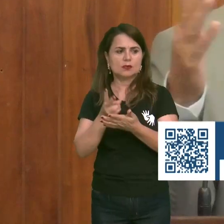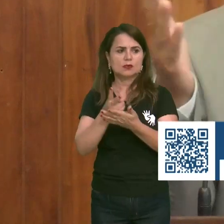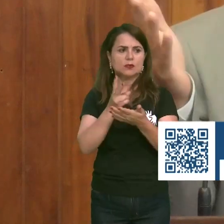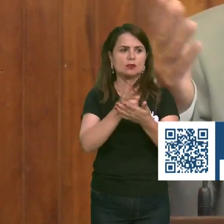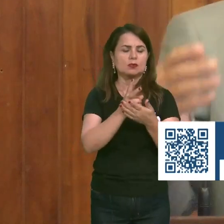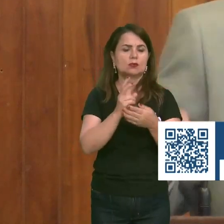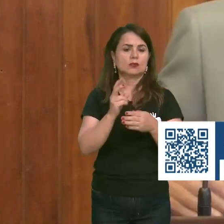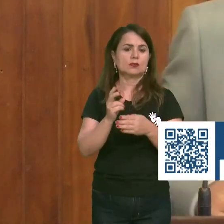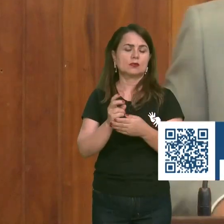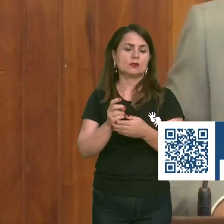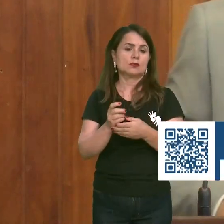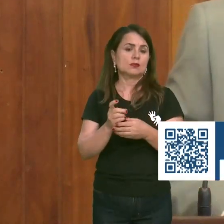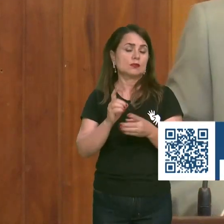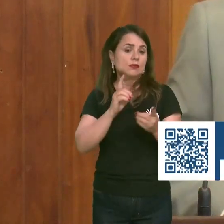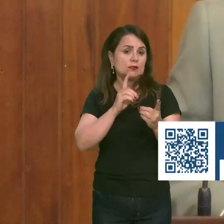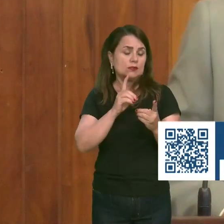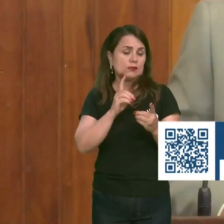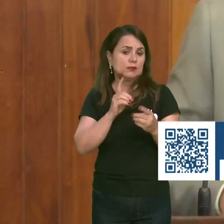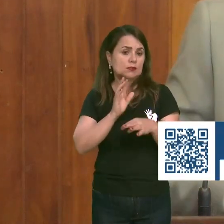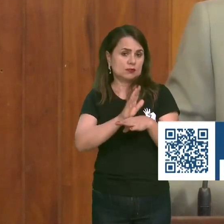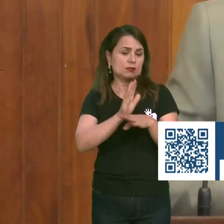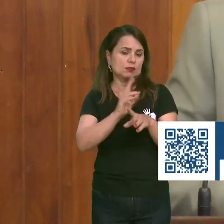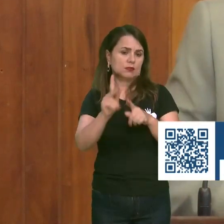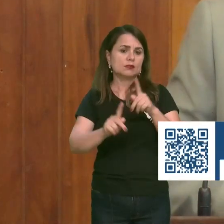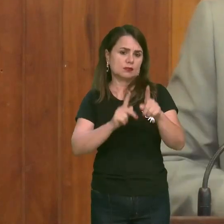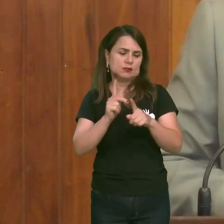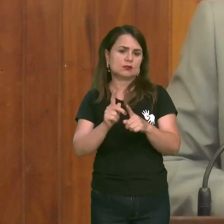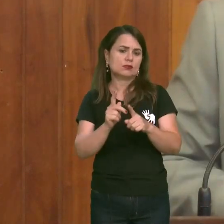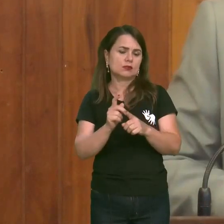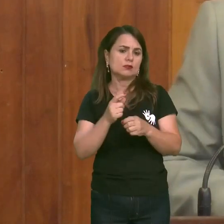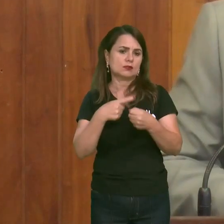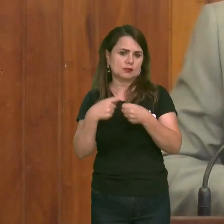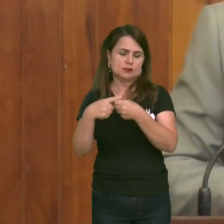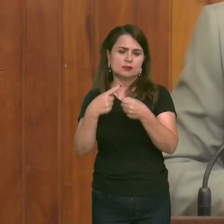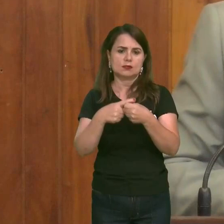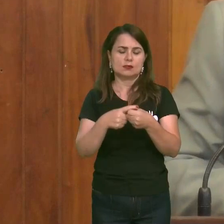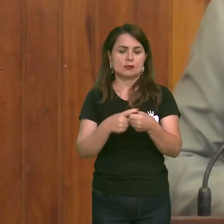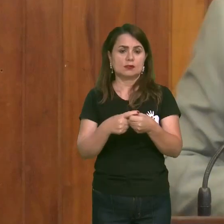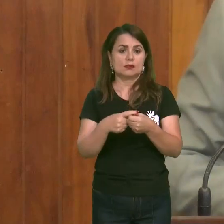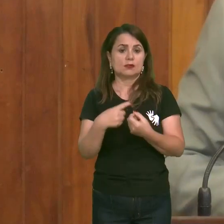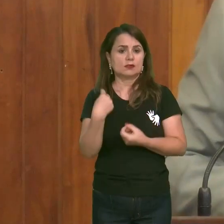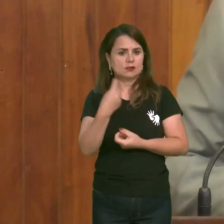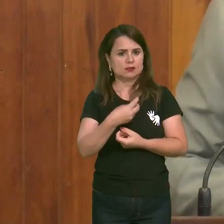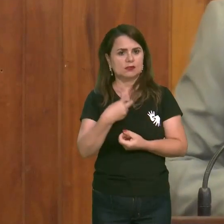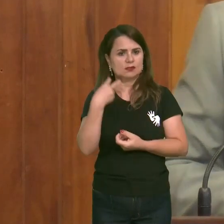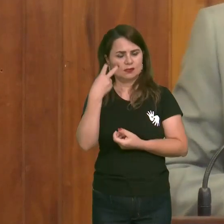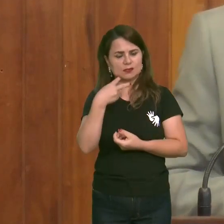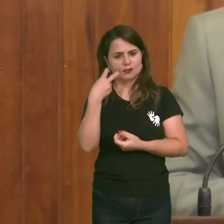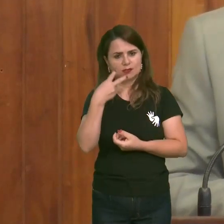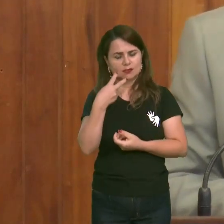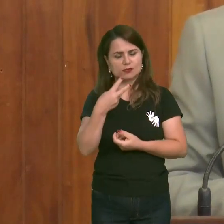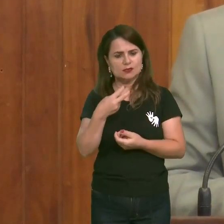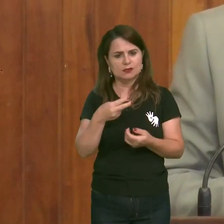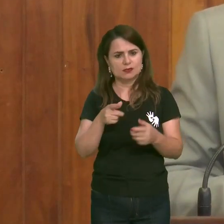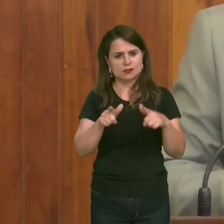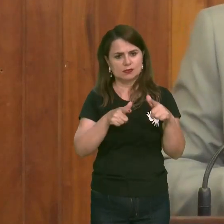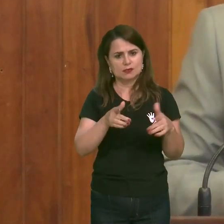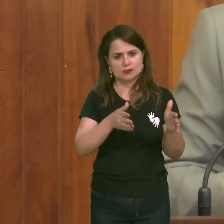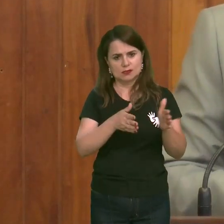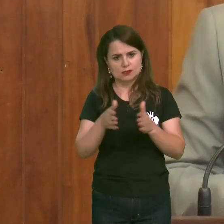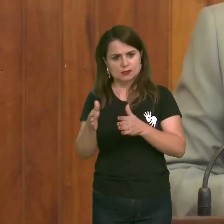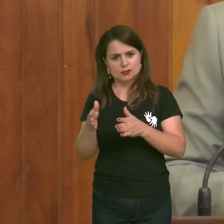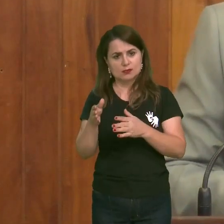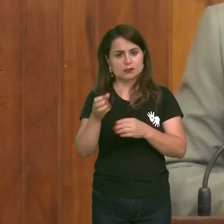atender o bem comum da comunidade da nossa cidade é isso que estamos aqui estamos vereadores por quatro anos não